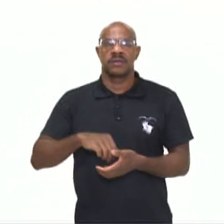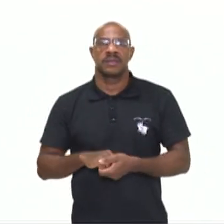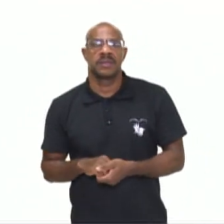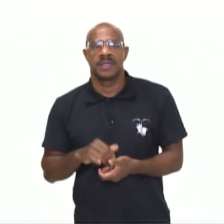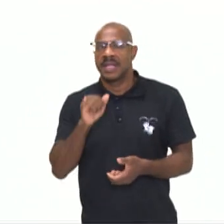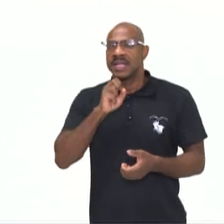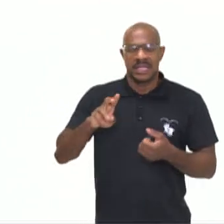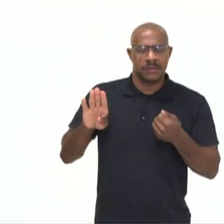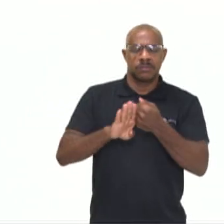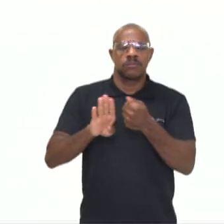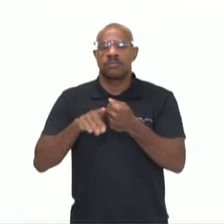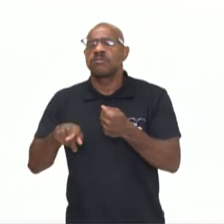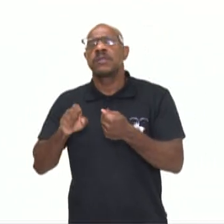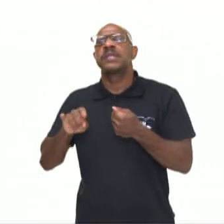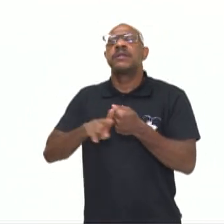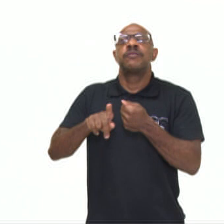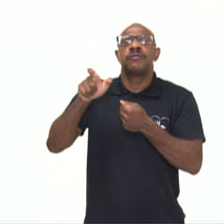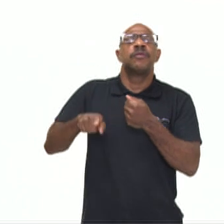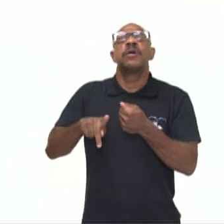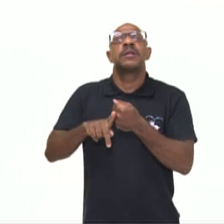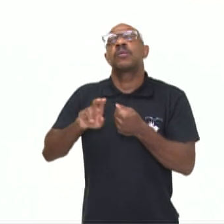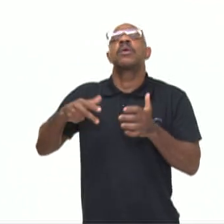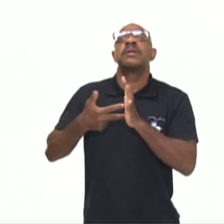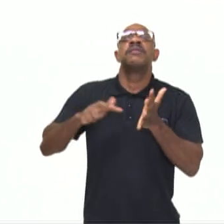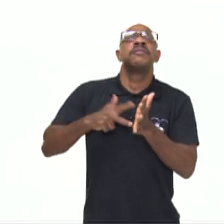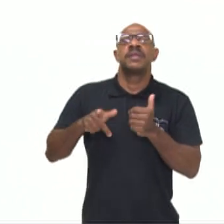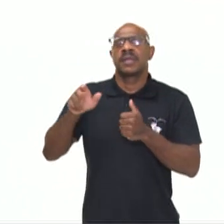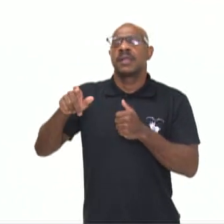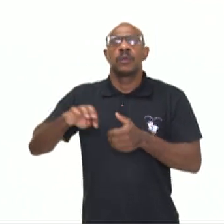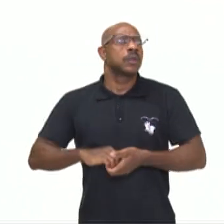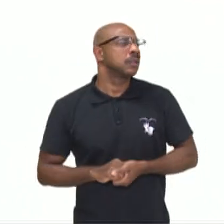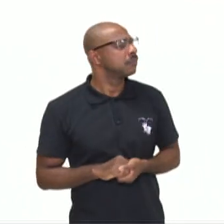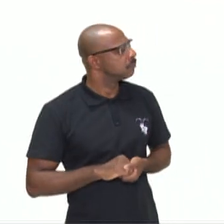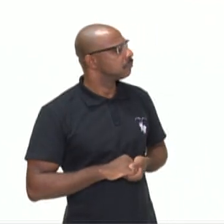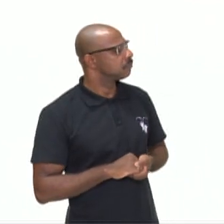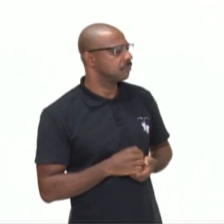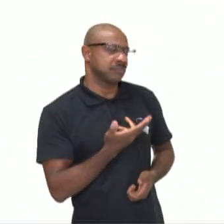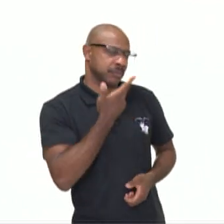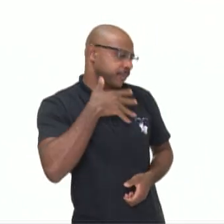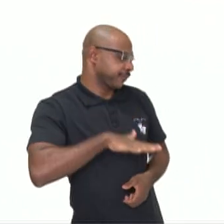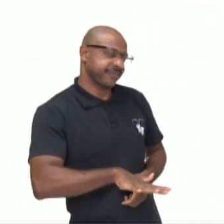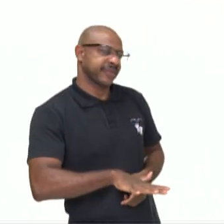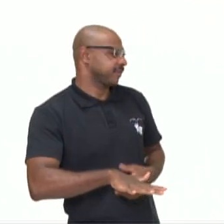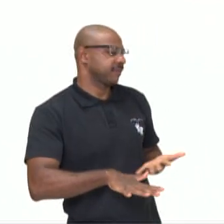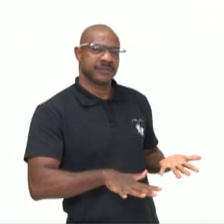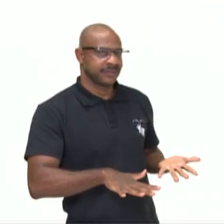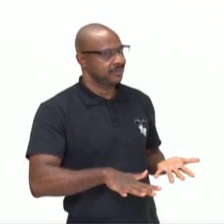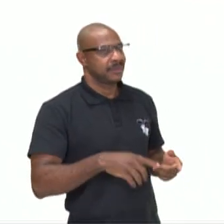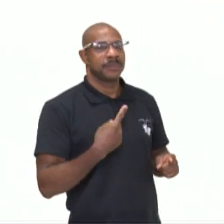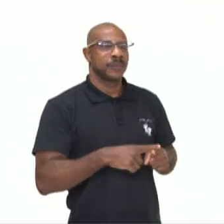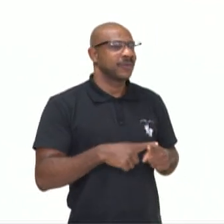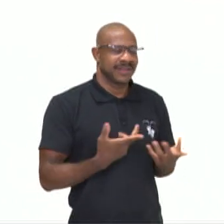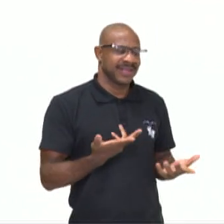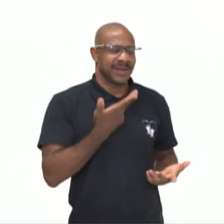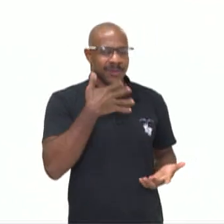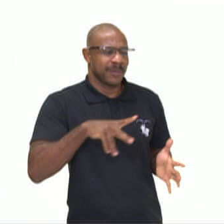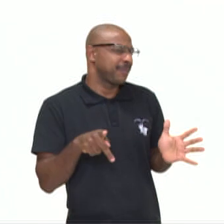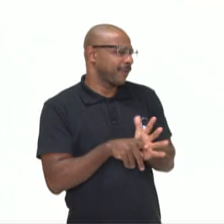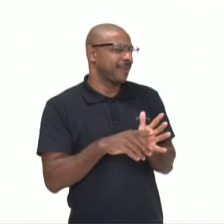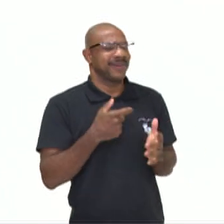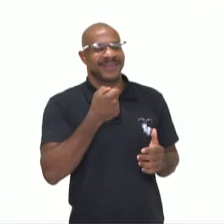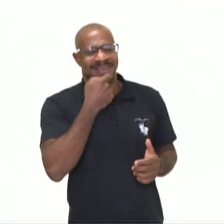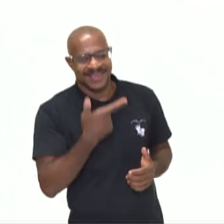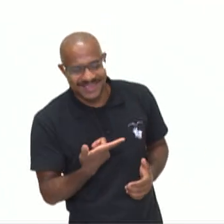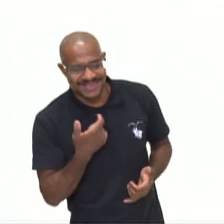substantivo, qual seria o significado? Ô Lucas, infantil no bom sentido, aquela coisa criança,